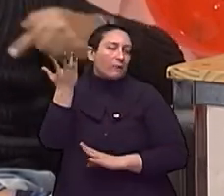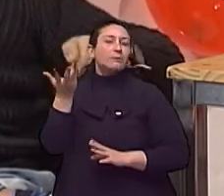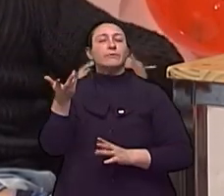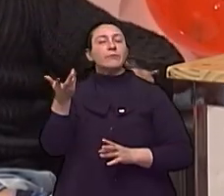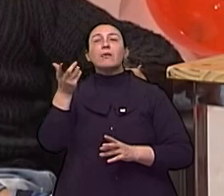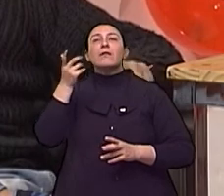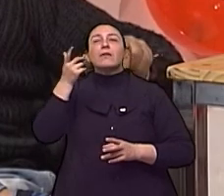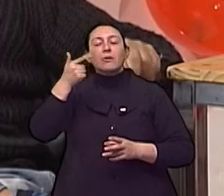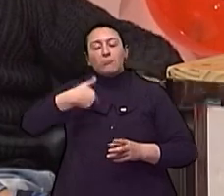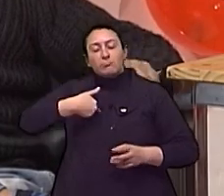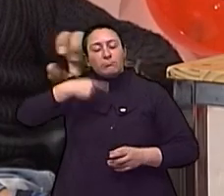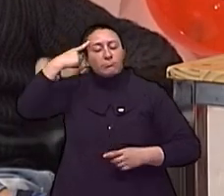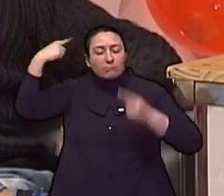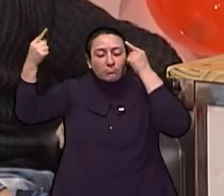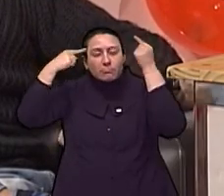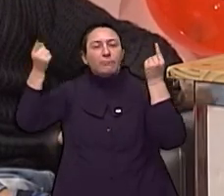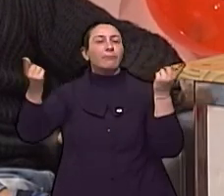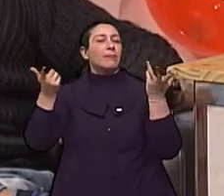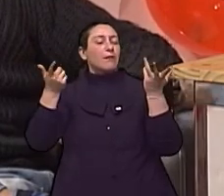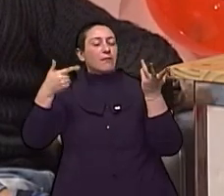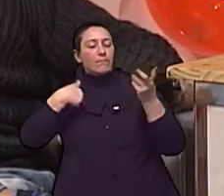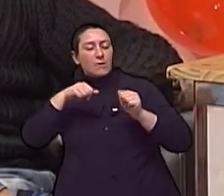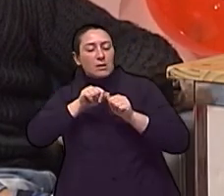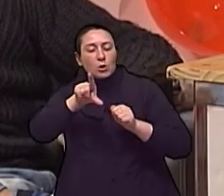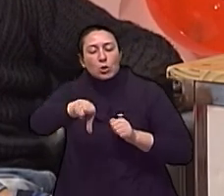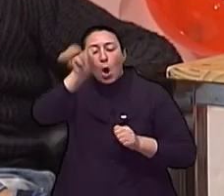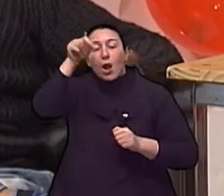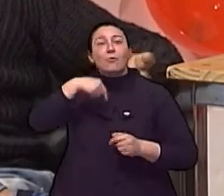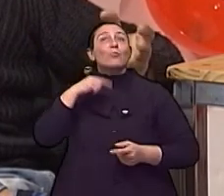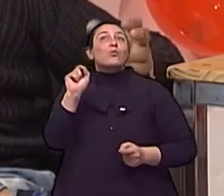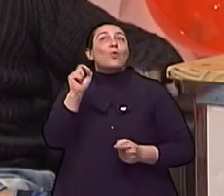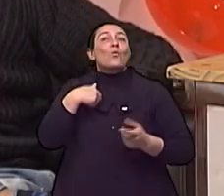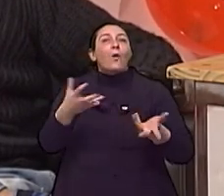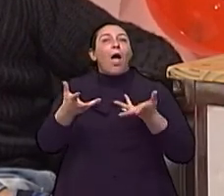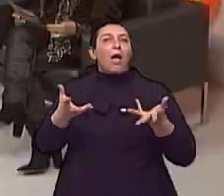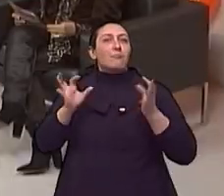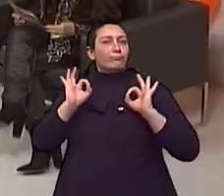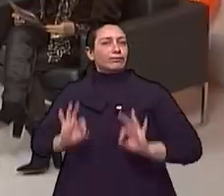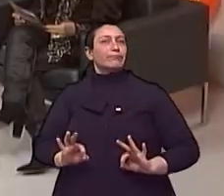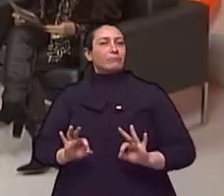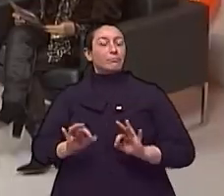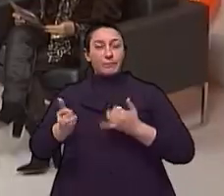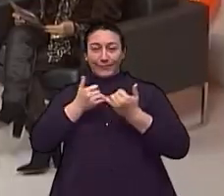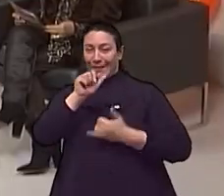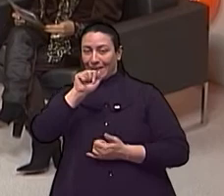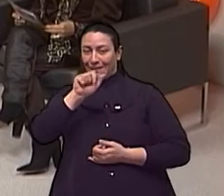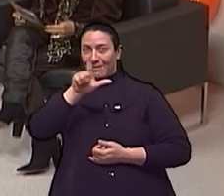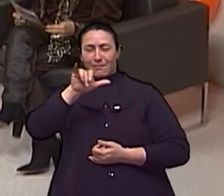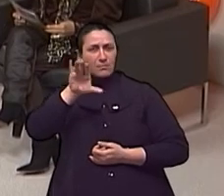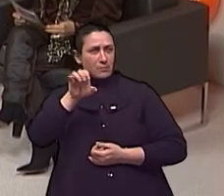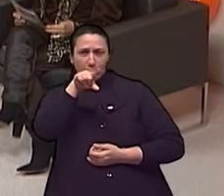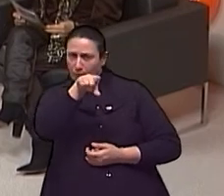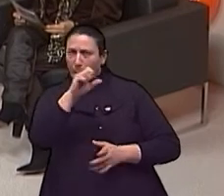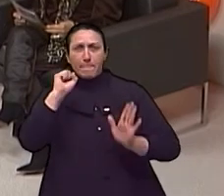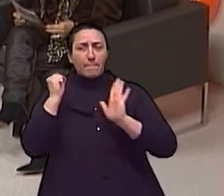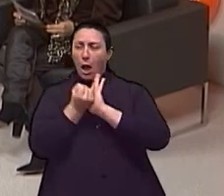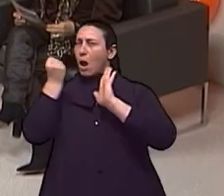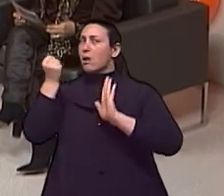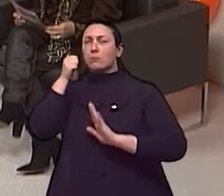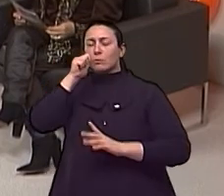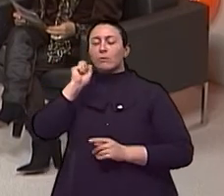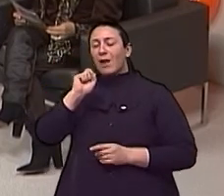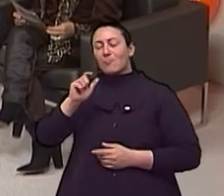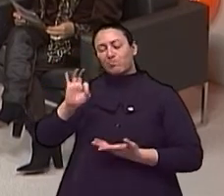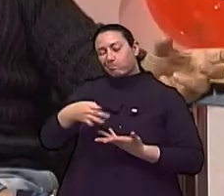de uma singularidade na escolha do Robin E aí agora que vai conhecer isso é ela ali marca o seu lugar